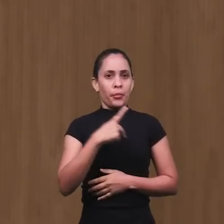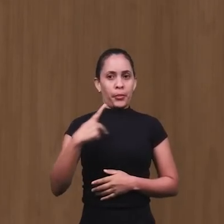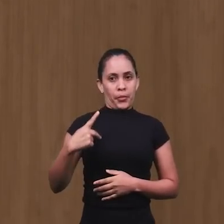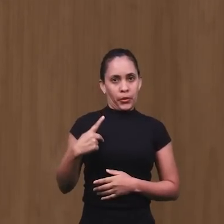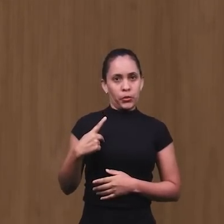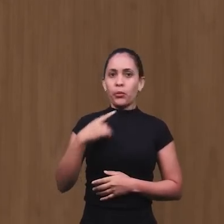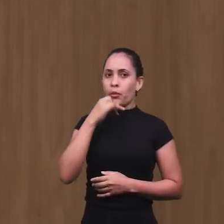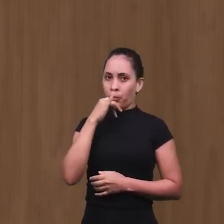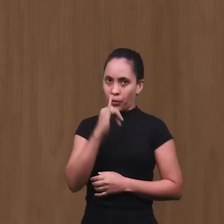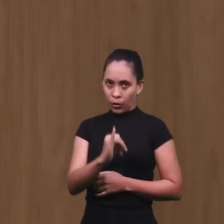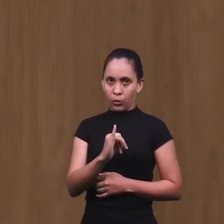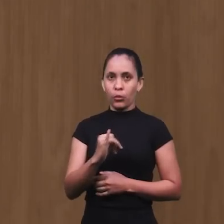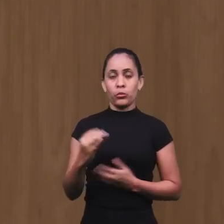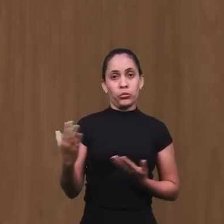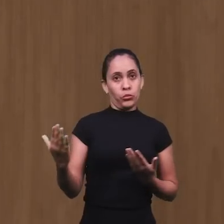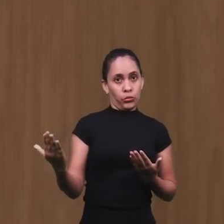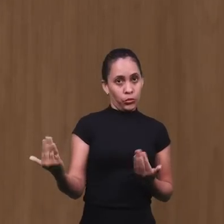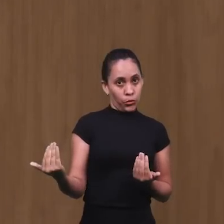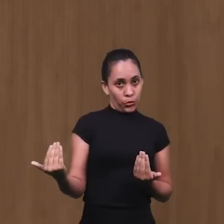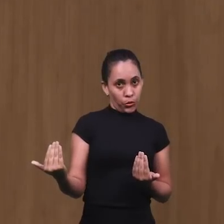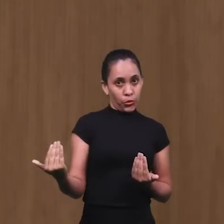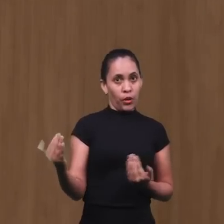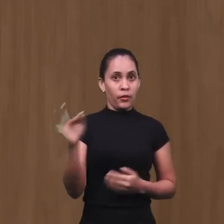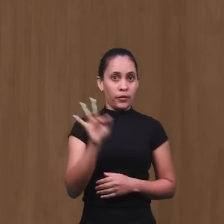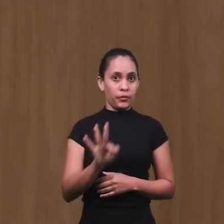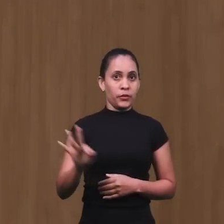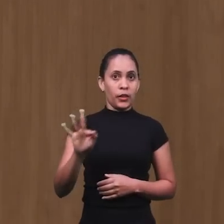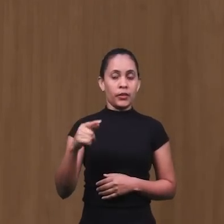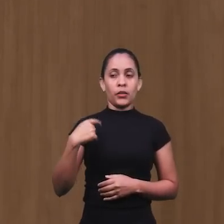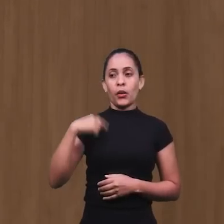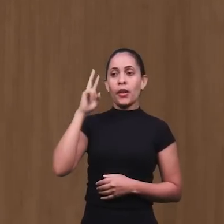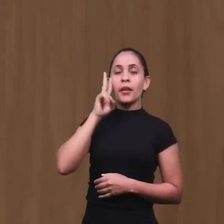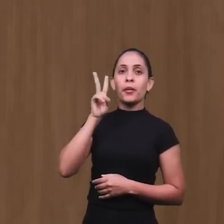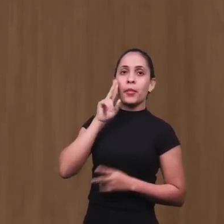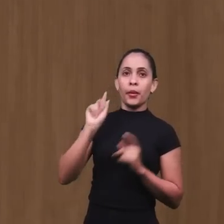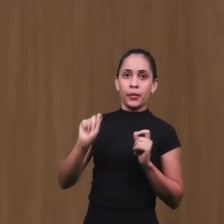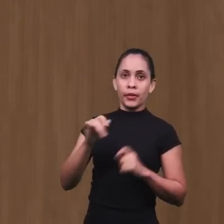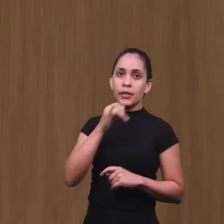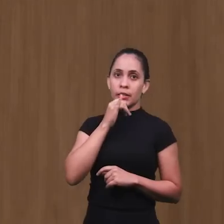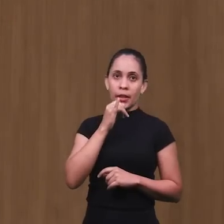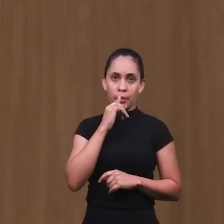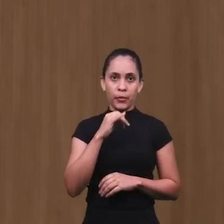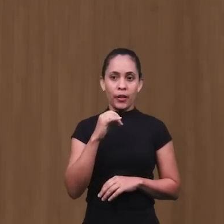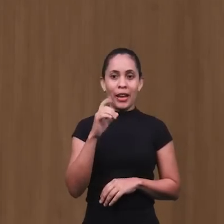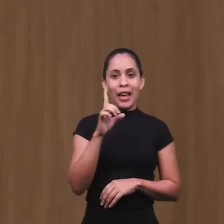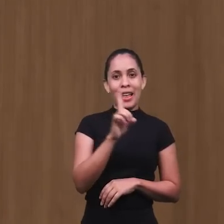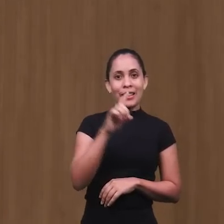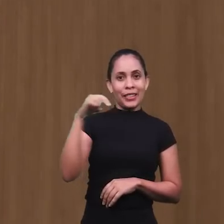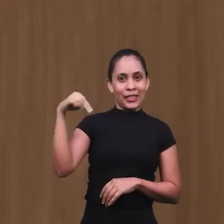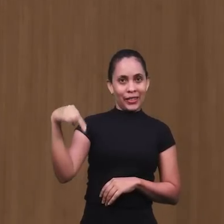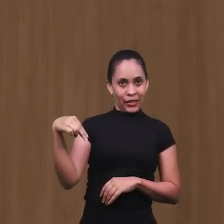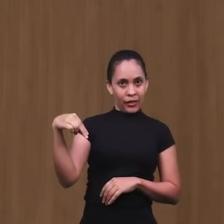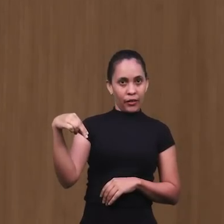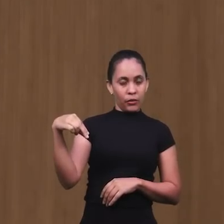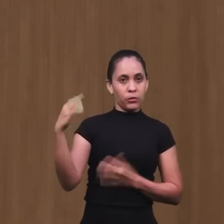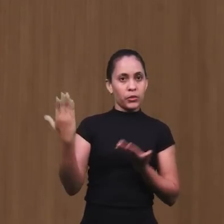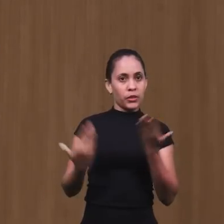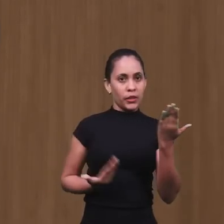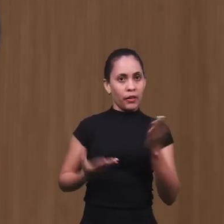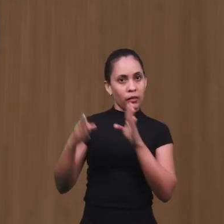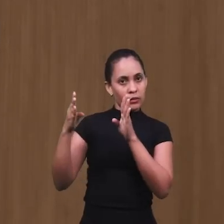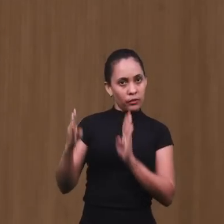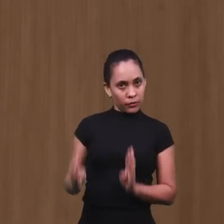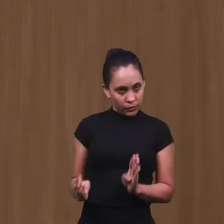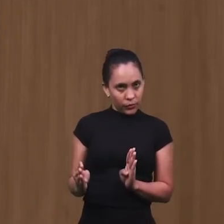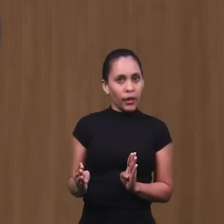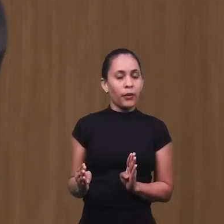Adriano mencionou aqui do jovem na universidade, a gente não tem como não lembrar, por exemplo, da figura de Daniel, né? O personagem